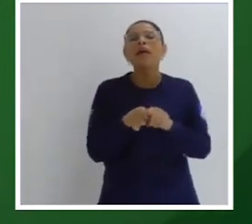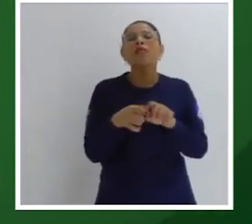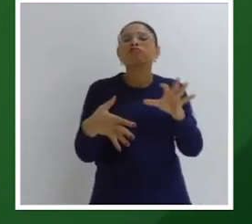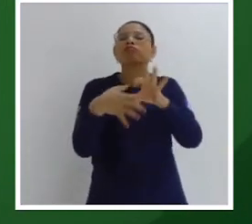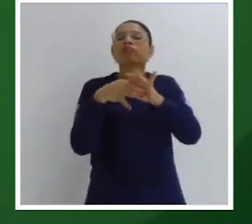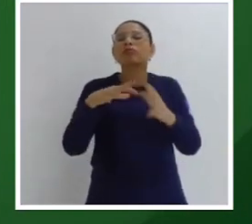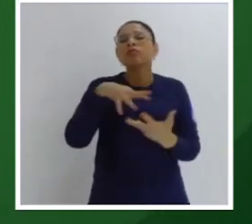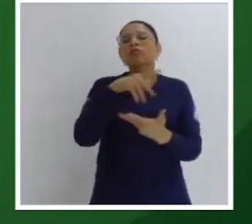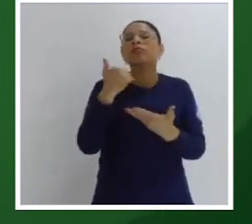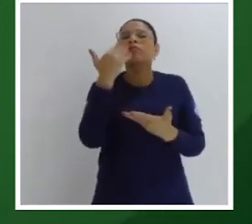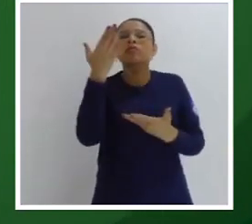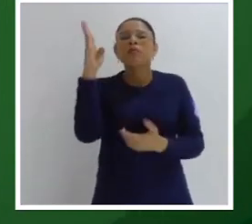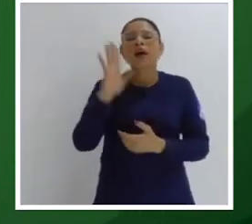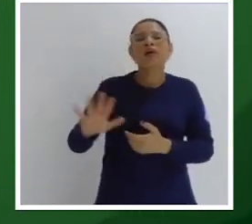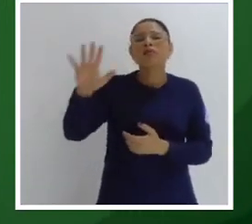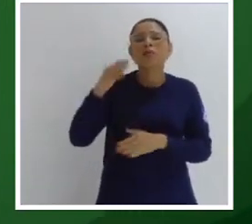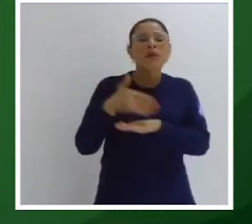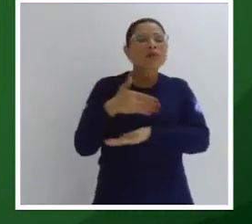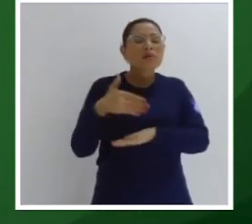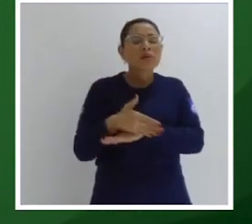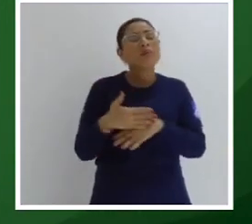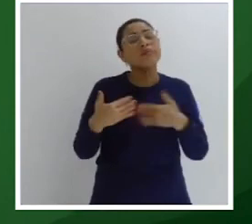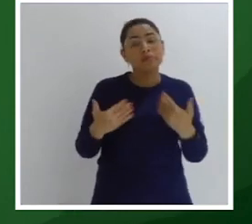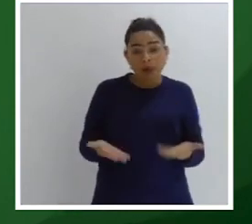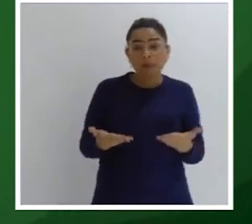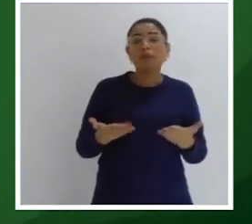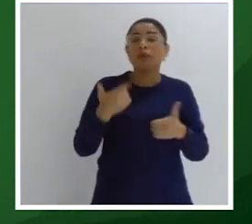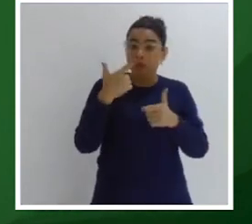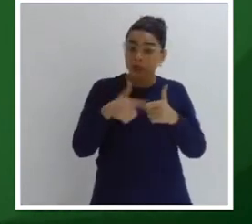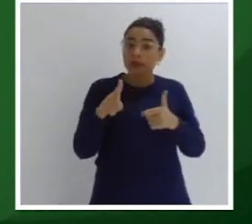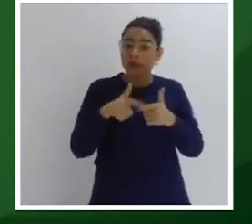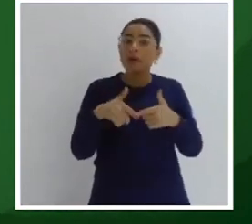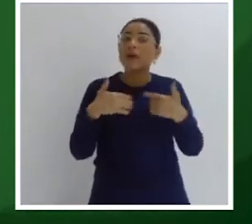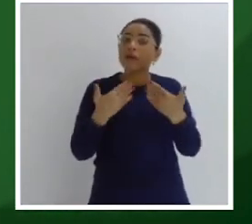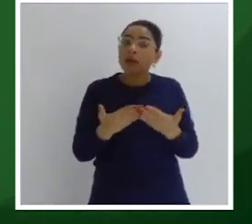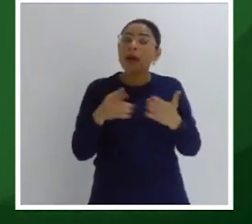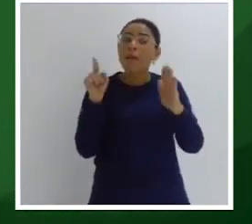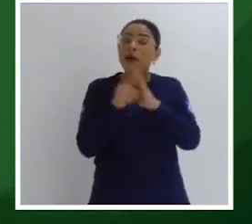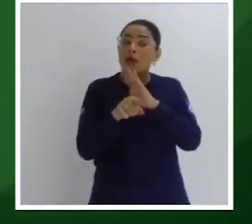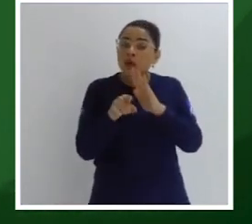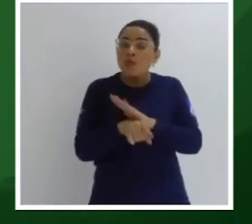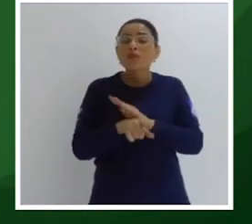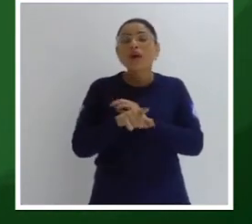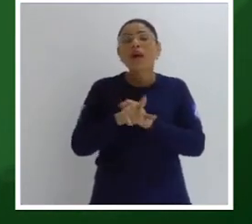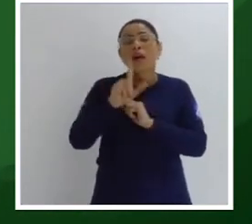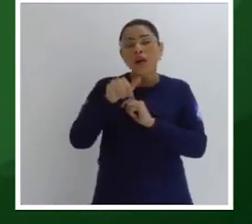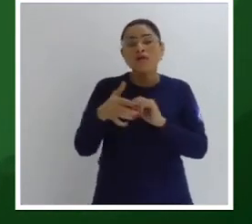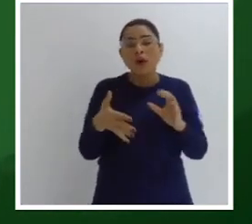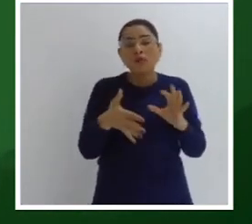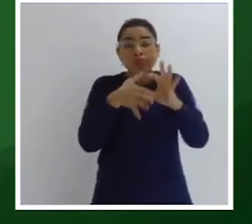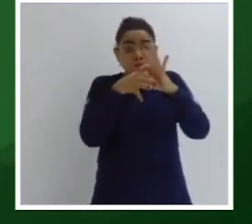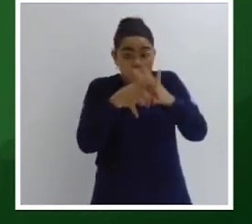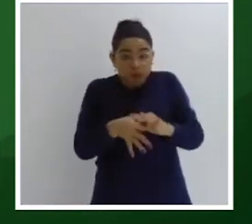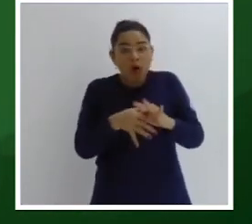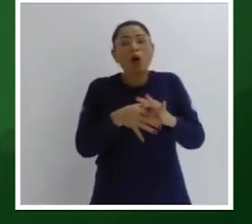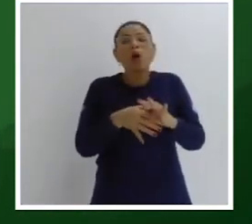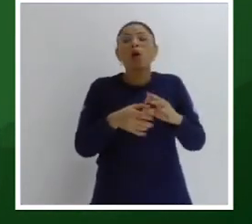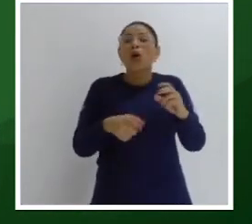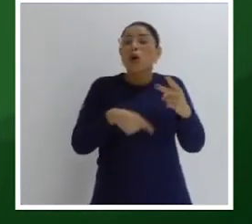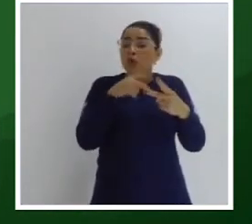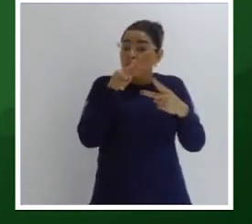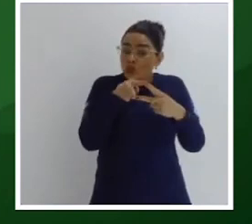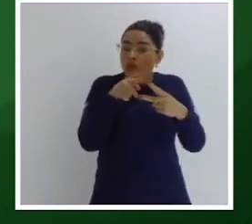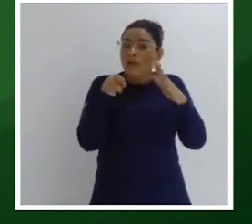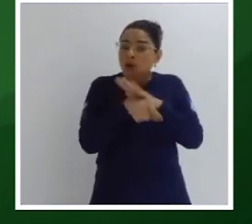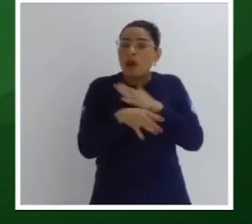quais o Brasil é participantes enfim a todos esses problemas então uma das questões eu disse eu vou emendar em outra já em seguida é